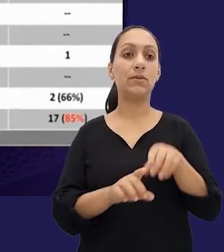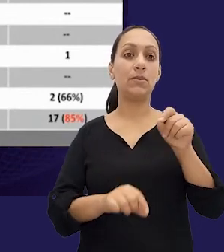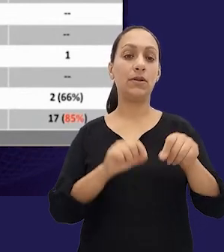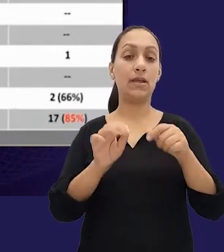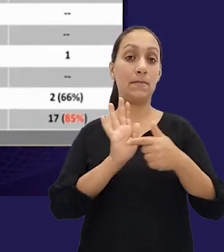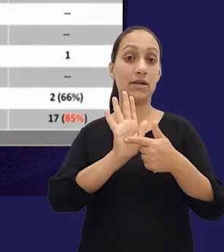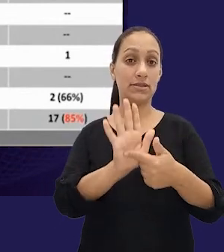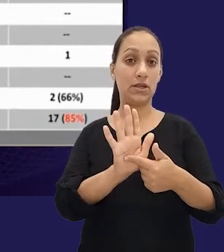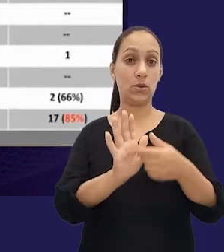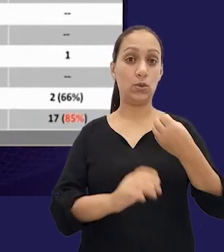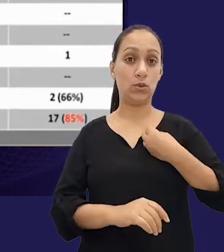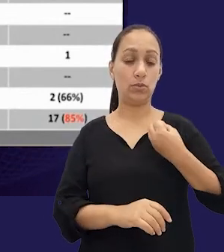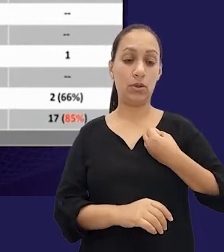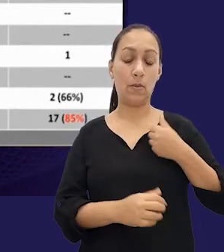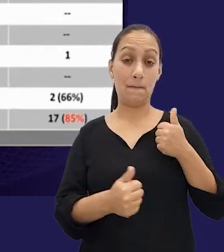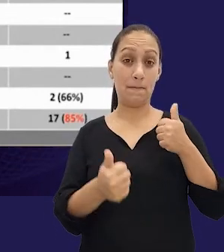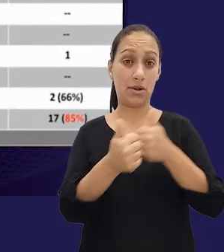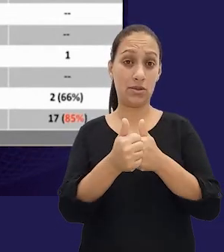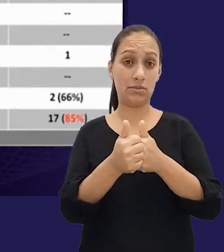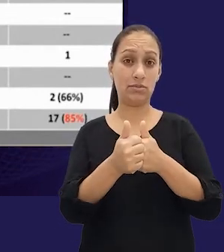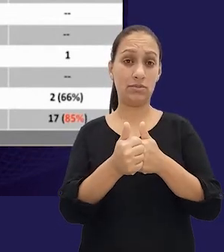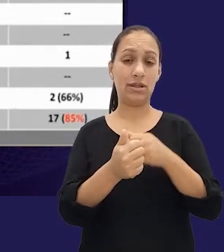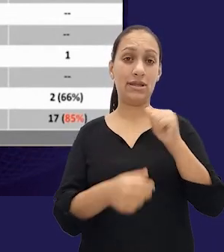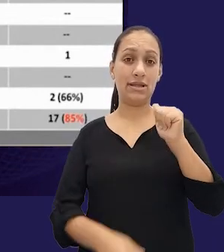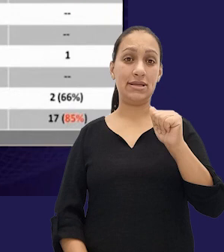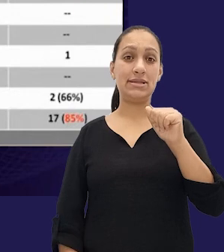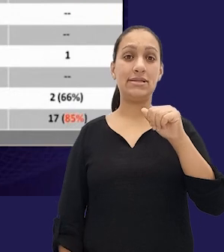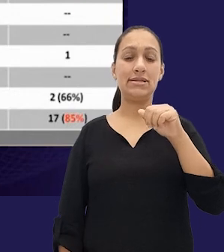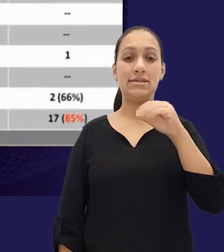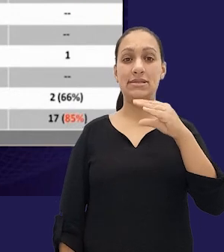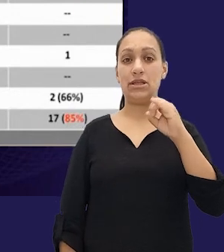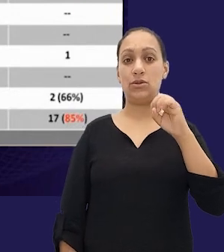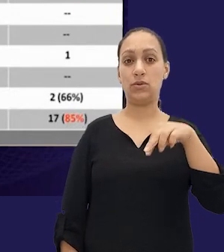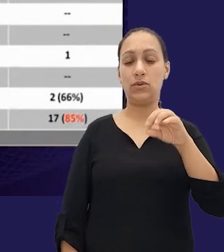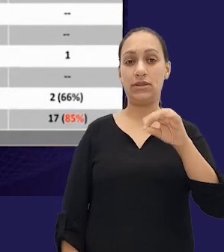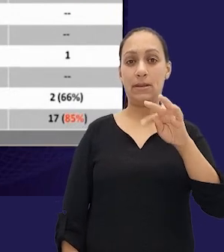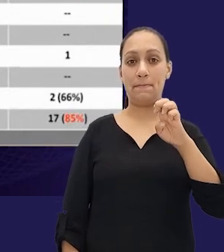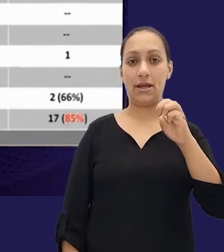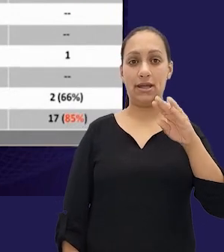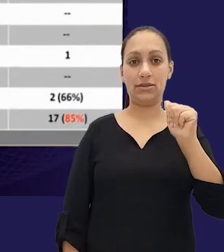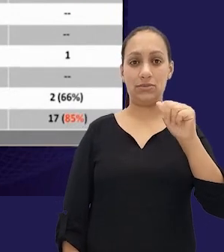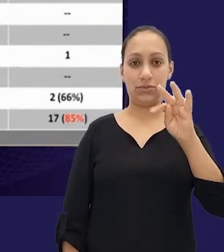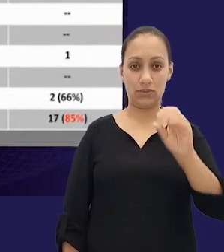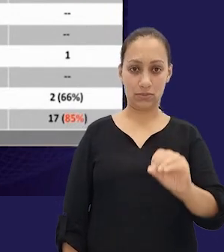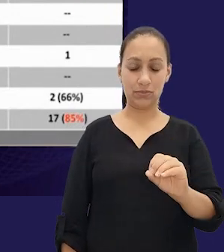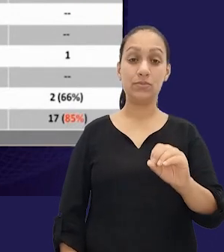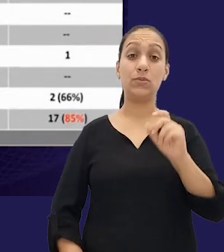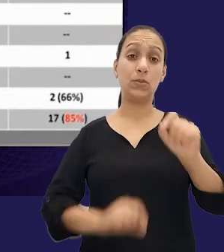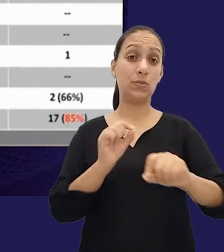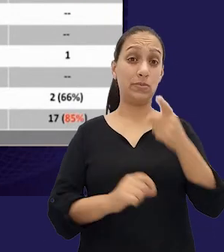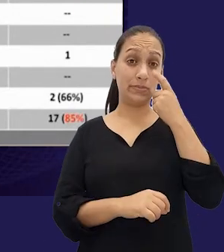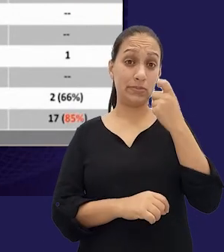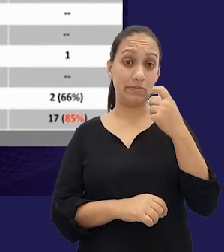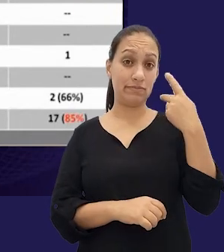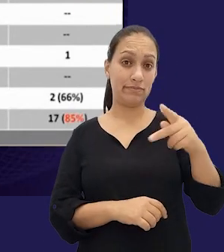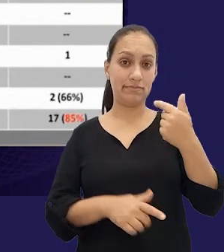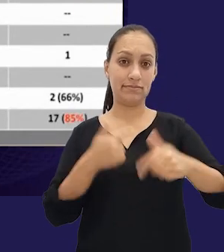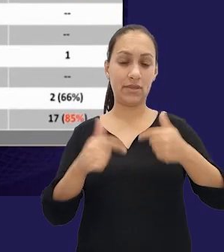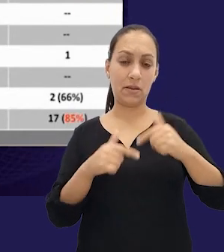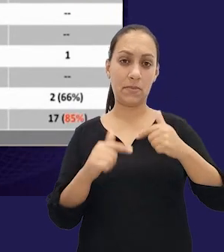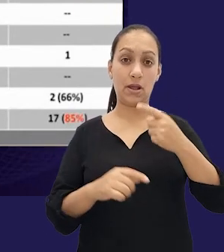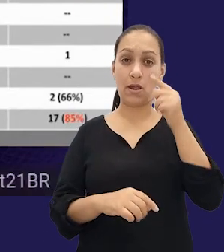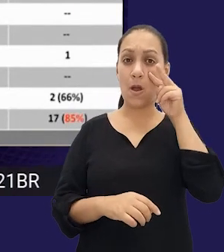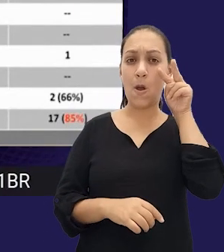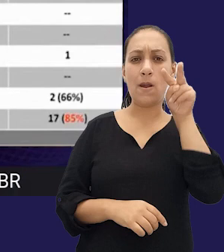apareceu aí com um número muito próximo do Acinetobacter, tá? O que é mais interessante nesse trabalho, gente, é a gente